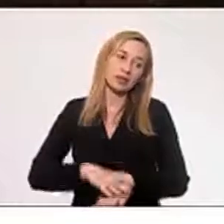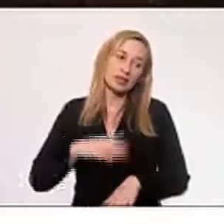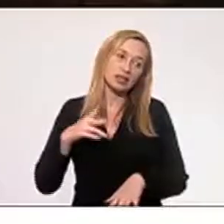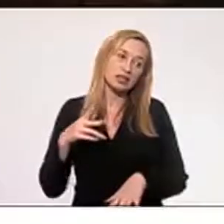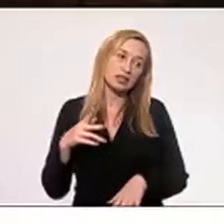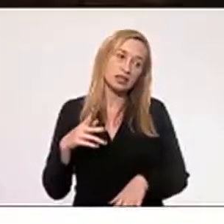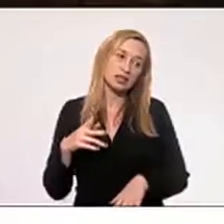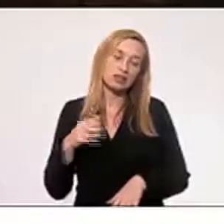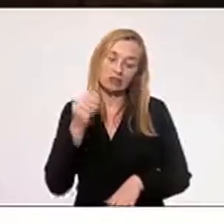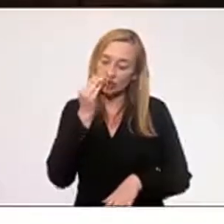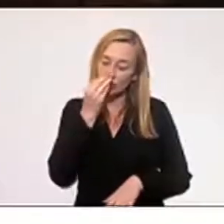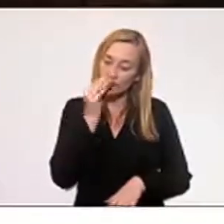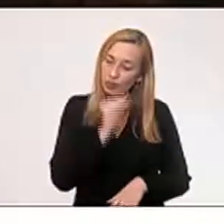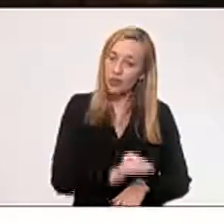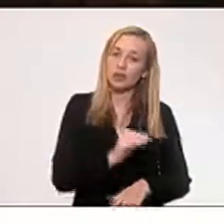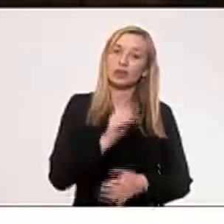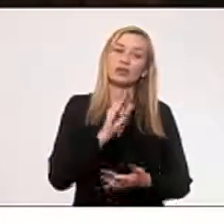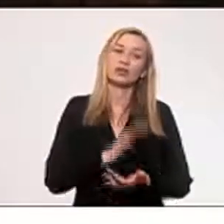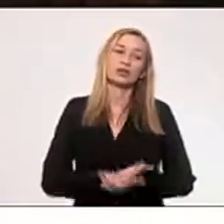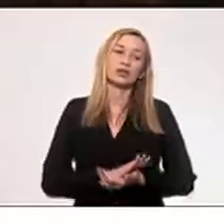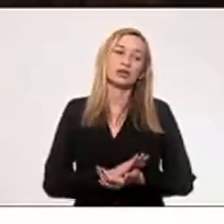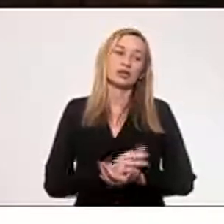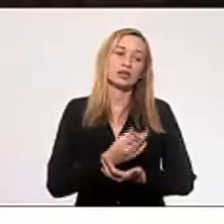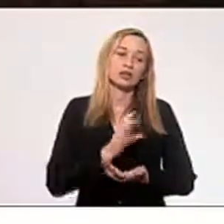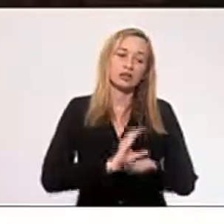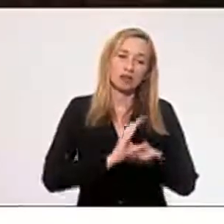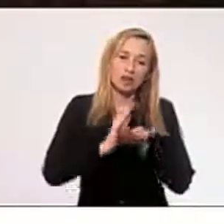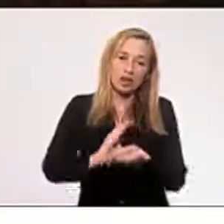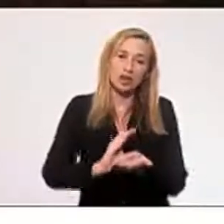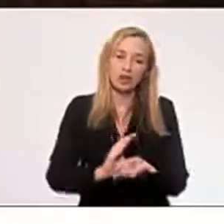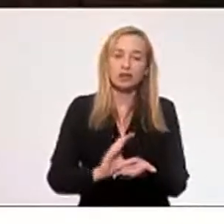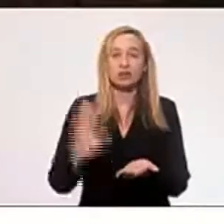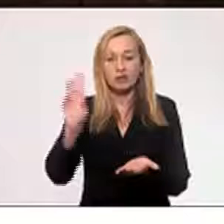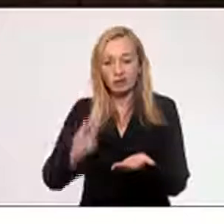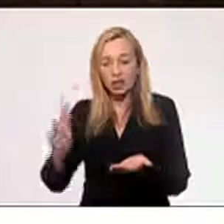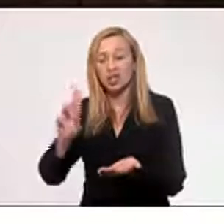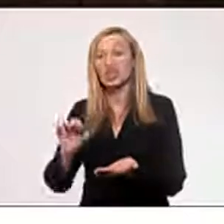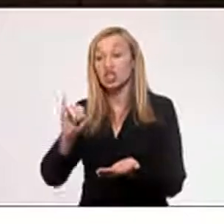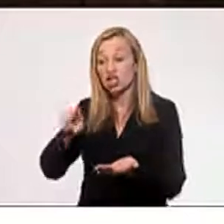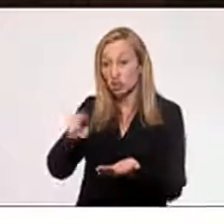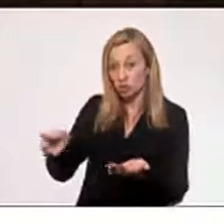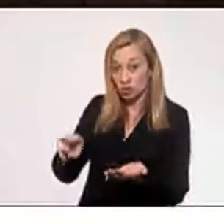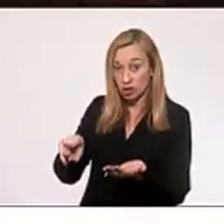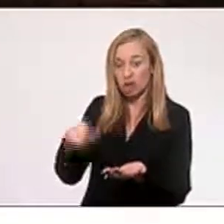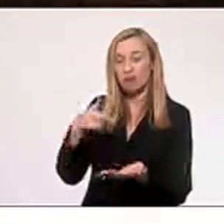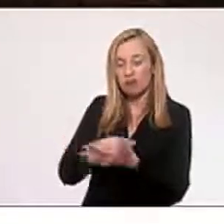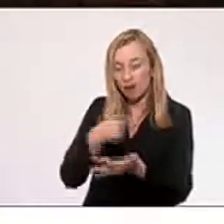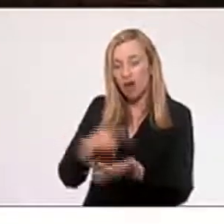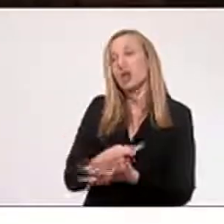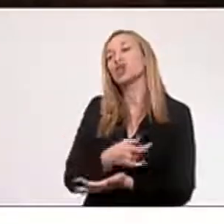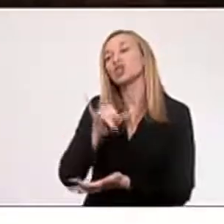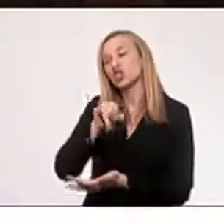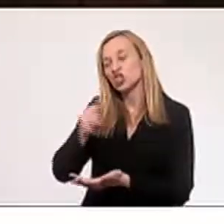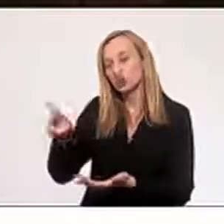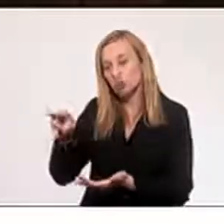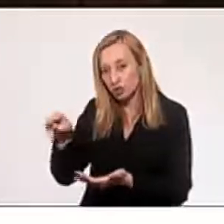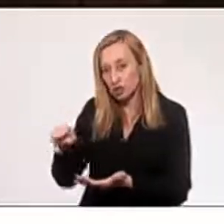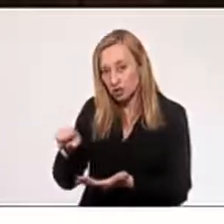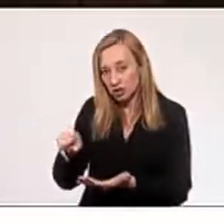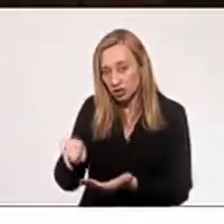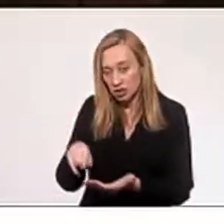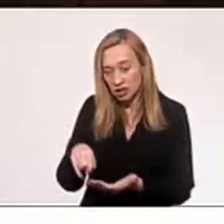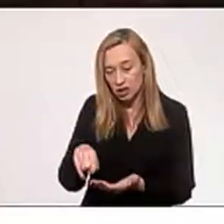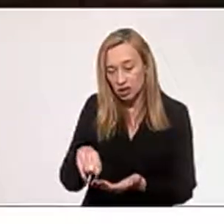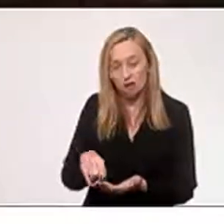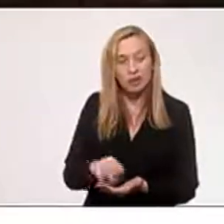quanto mais negação dos repasses financeiros a essas universidades. Isto sim é irregular. Isto sim merece, com a